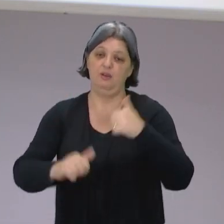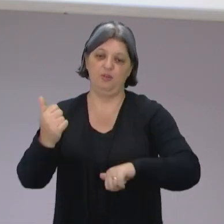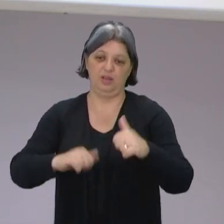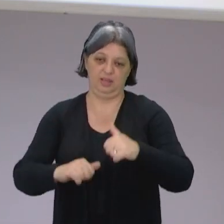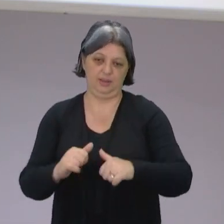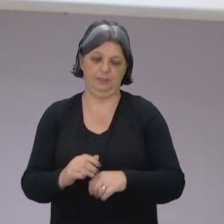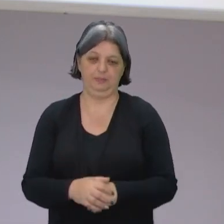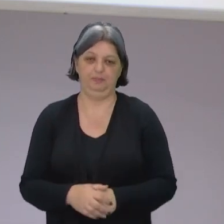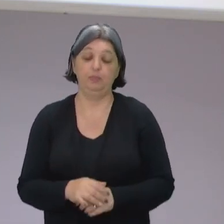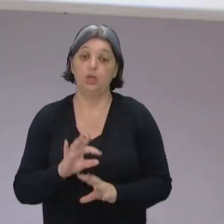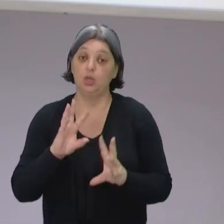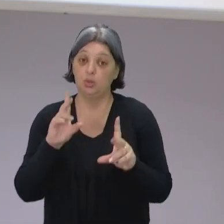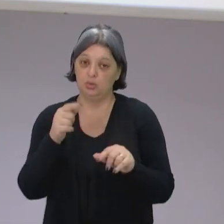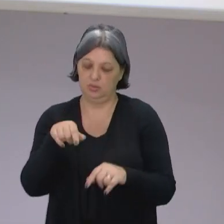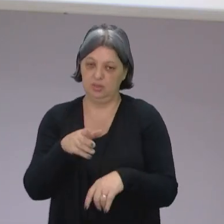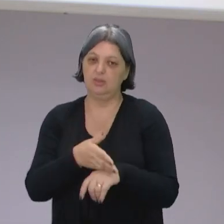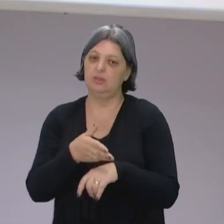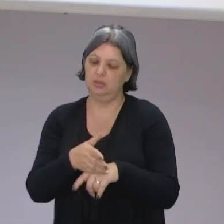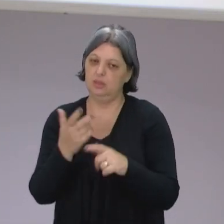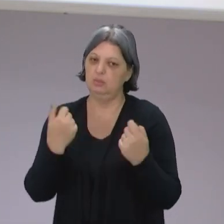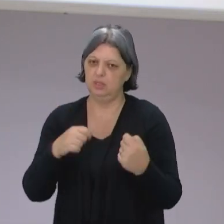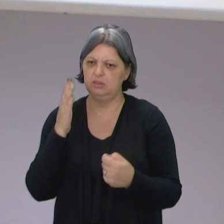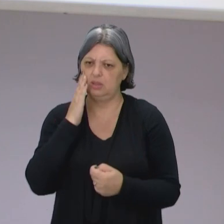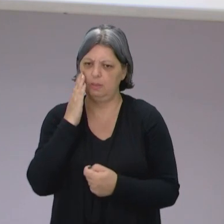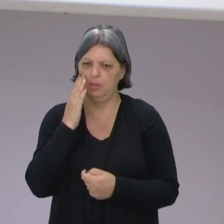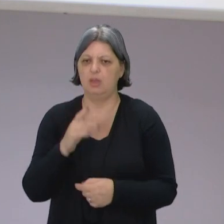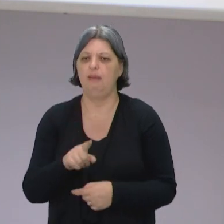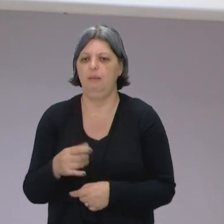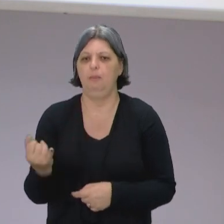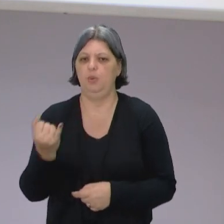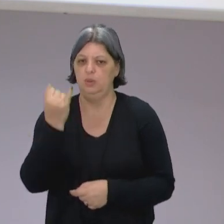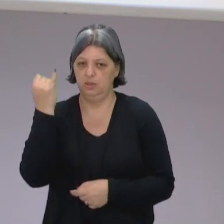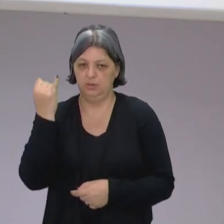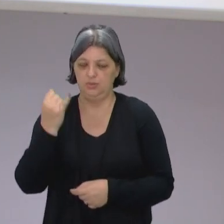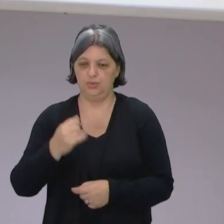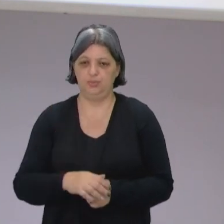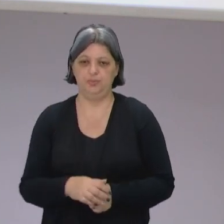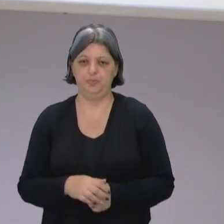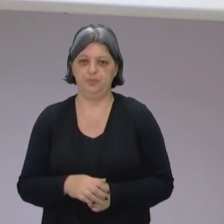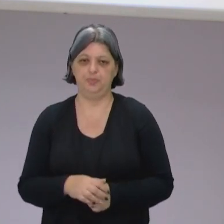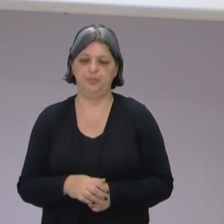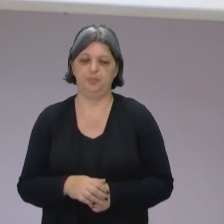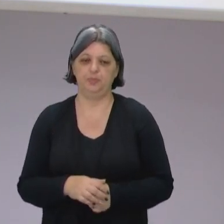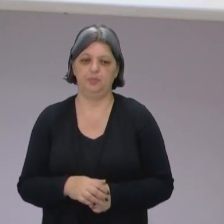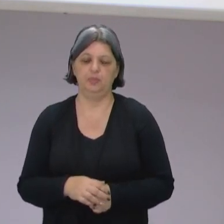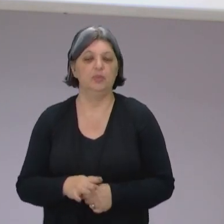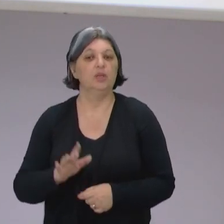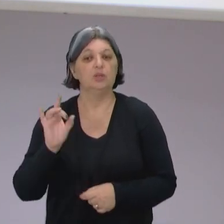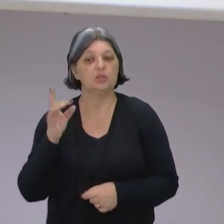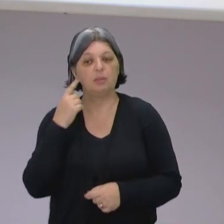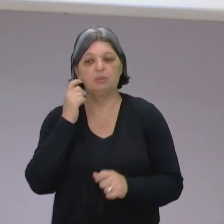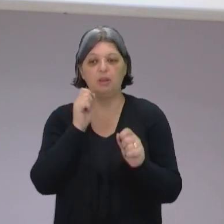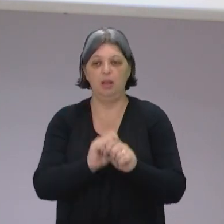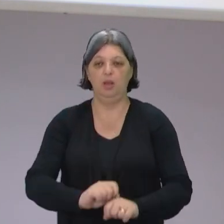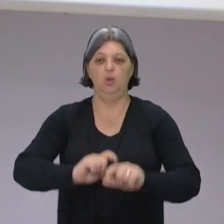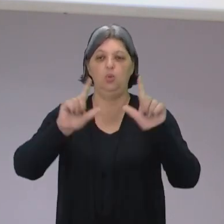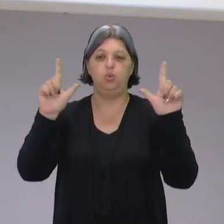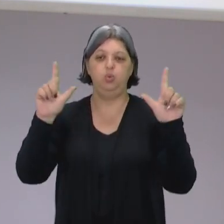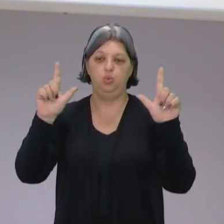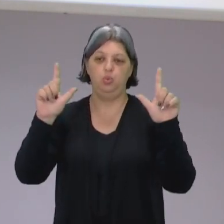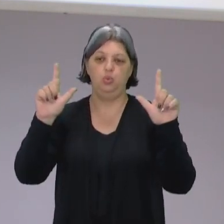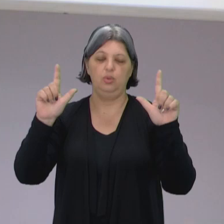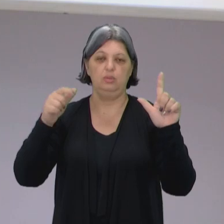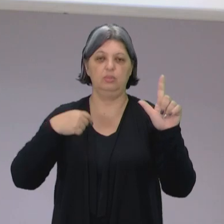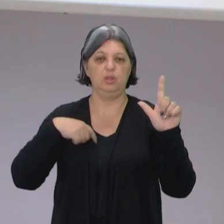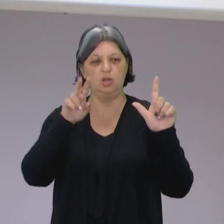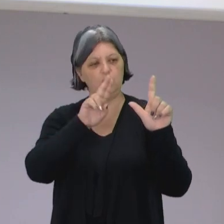Tudo que você acessa, você tem que analisar. É importantíssimo. Gente, não é porque eu abri e já apareceu ali, tem um nome